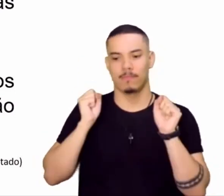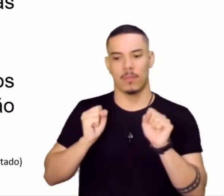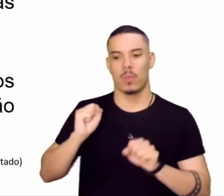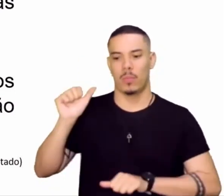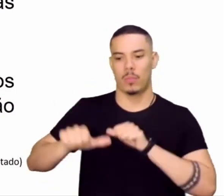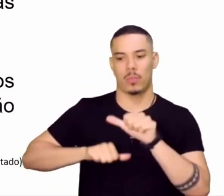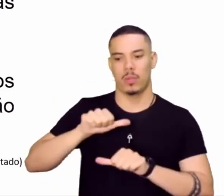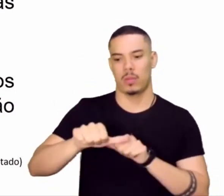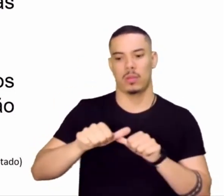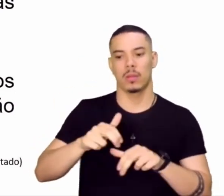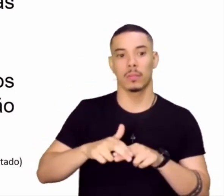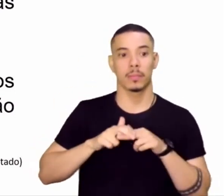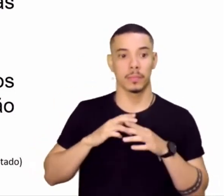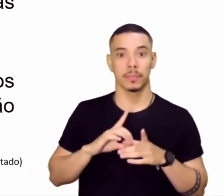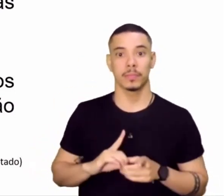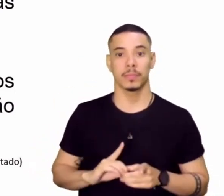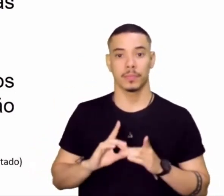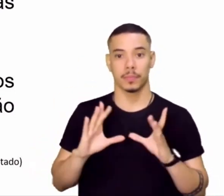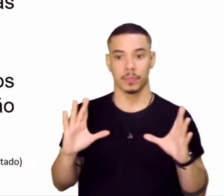a democracia,